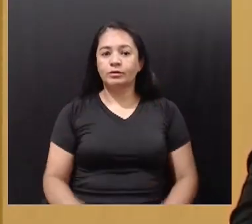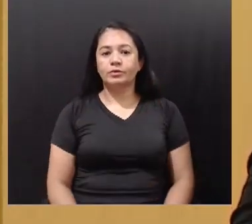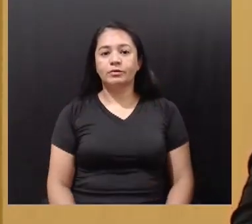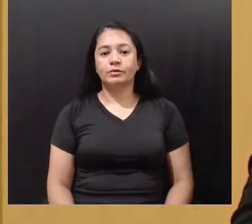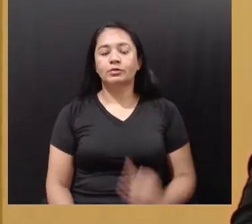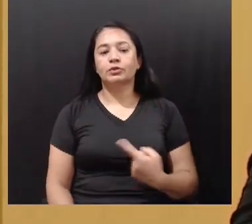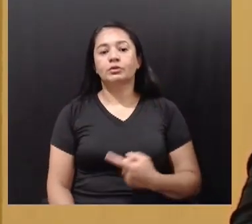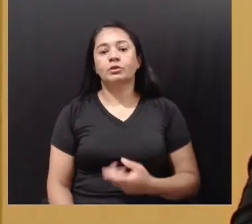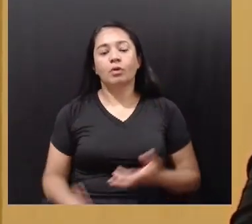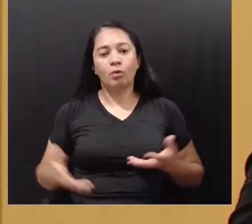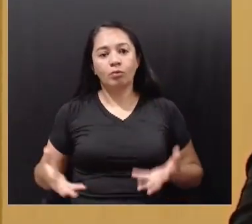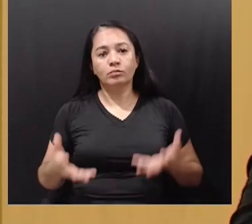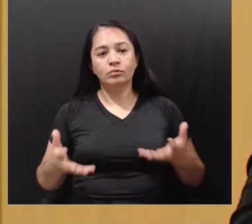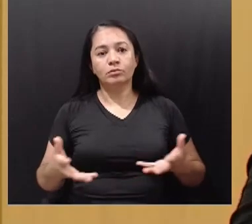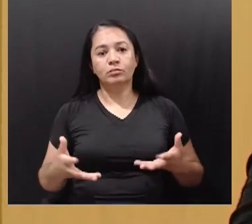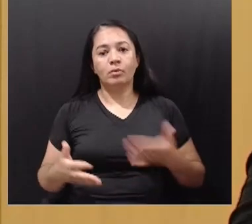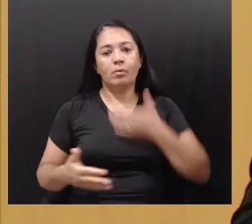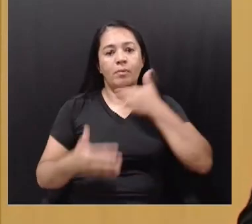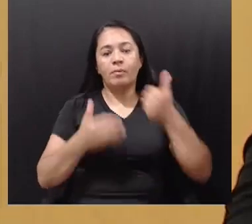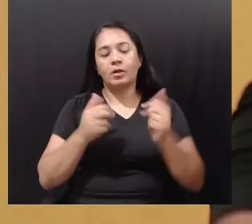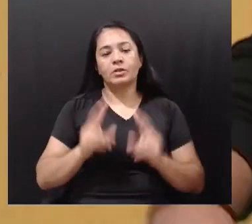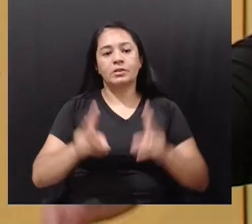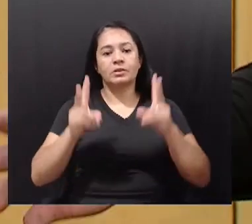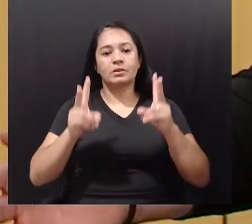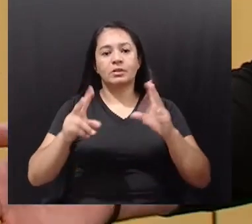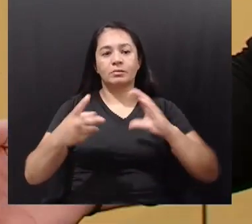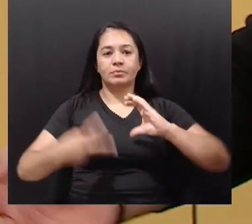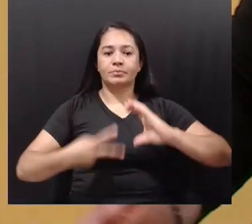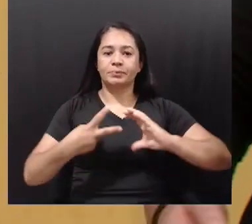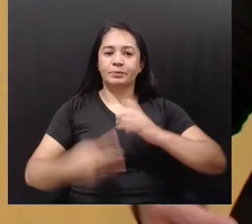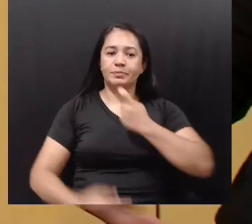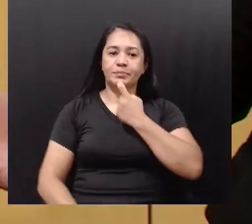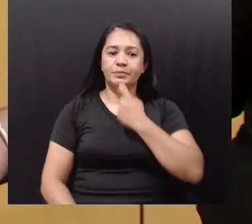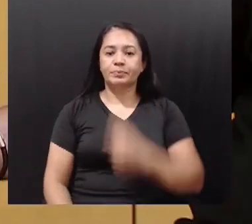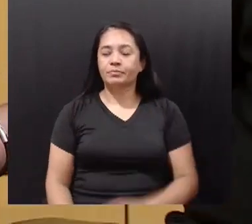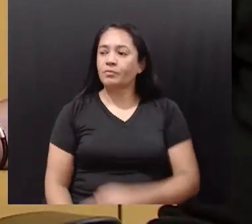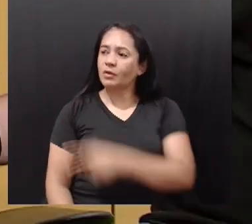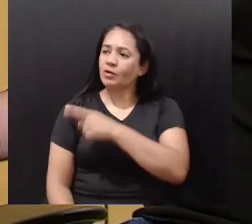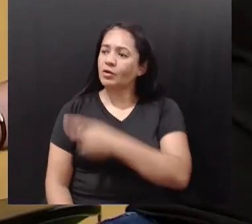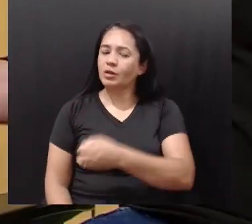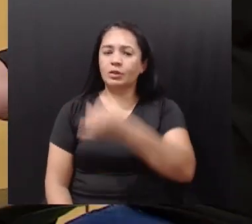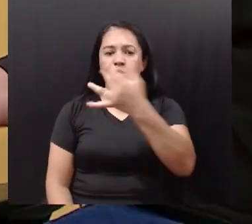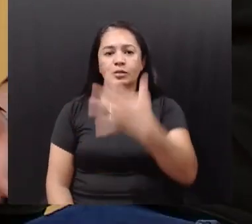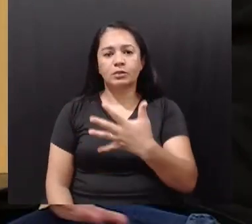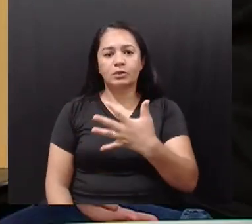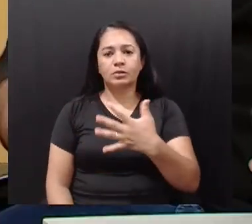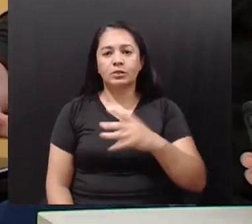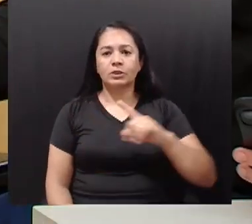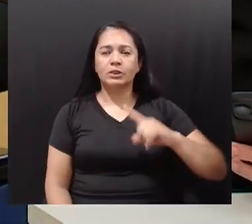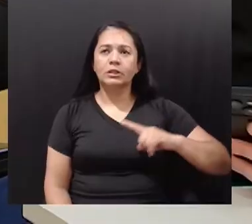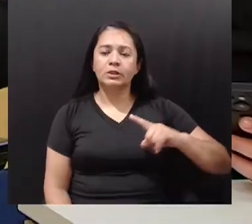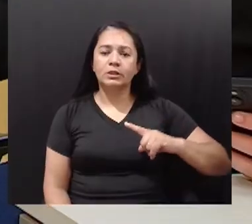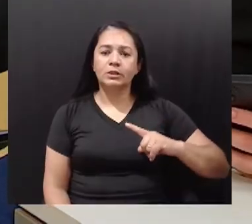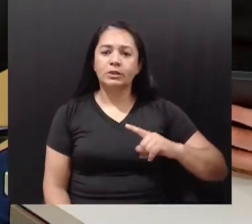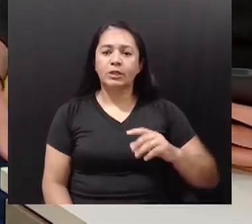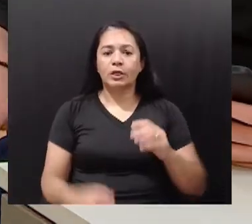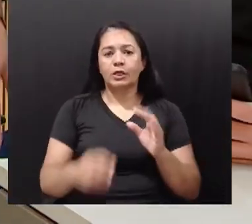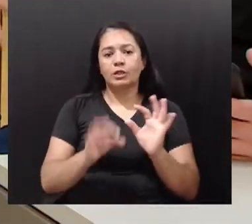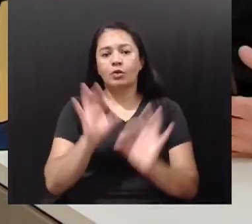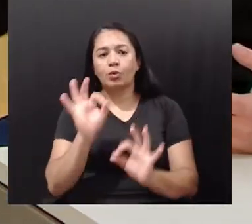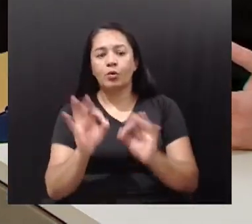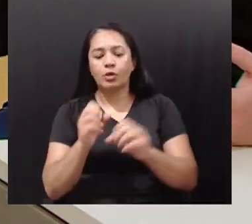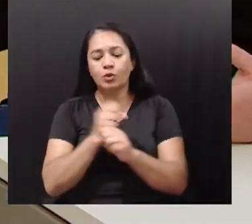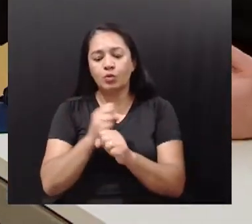com o aprimoramento constante da Câmara de Campinas. Vocês falaram que existe, né, esse plano anual, né, esse planejamento anual. O